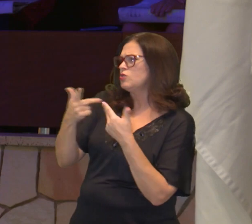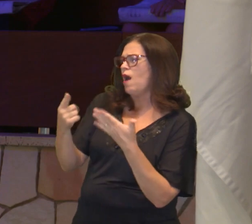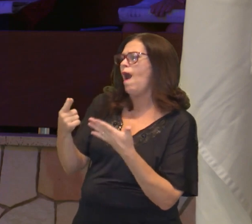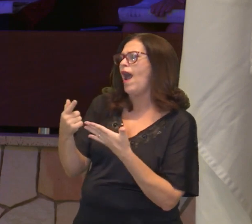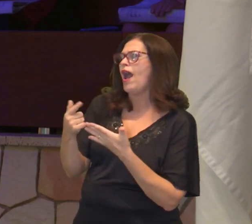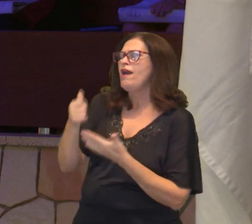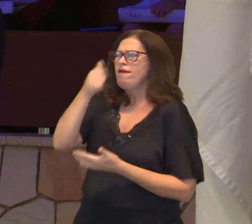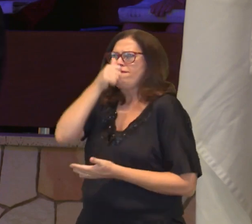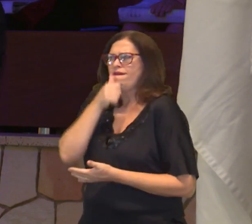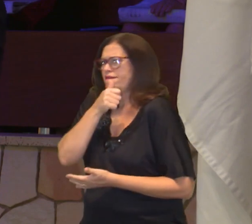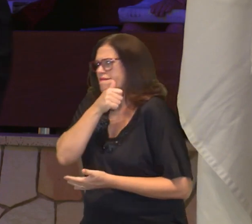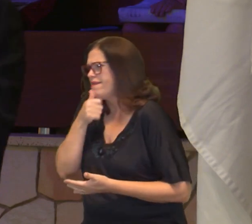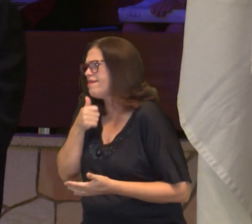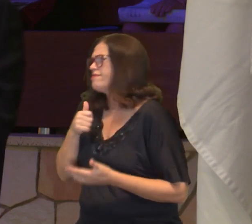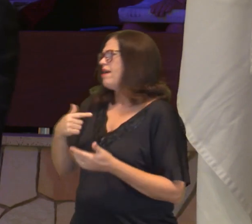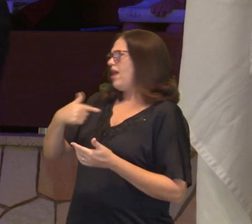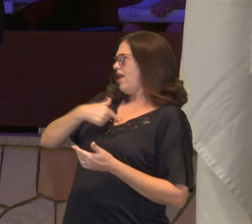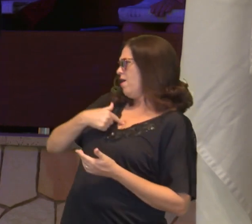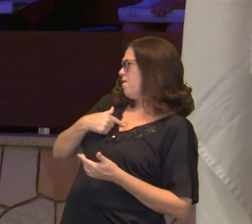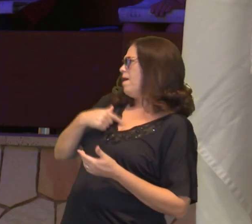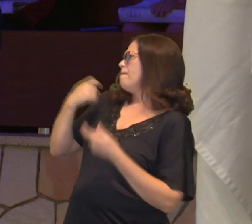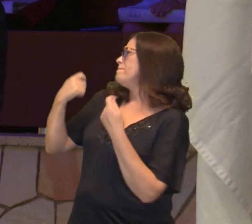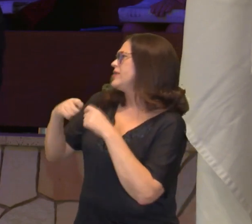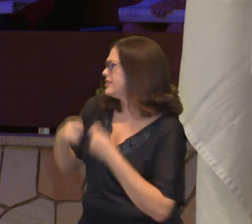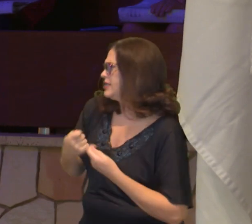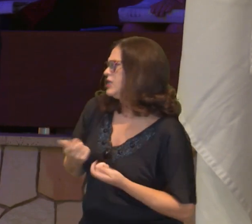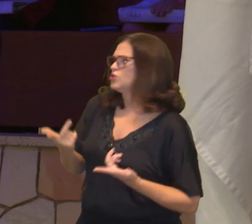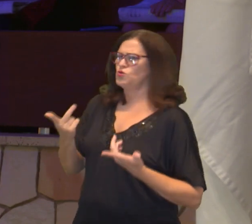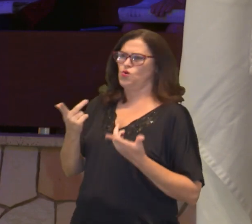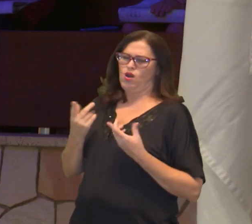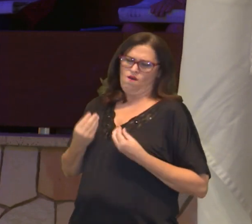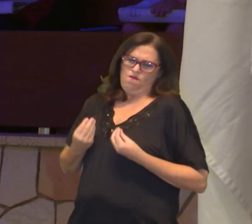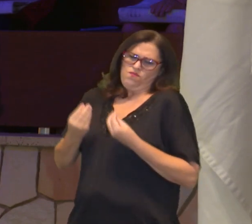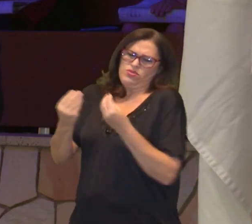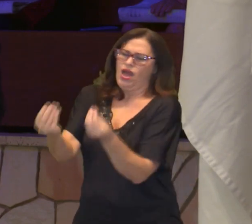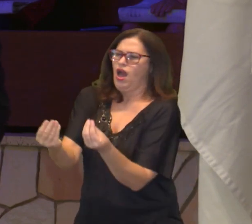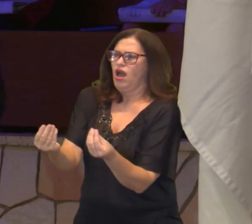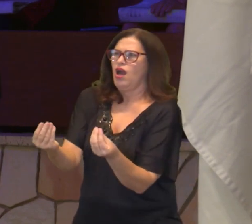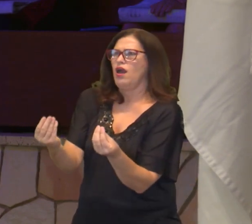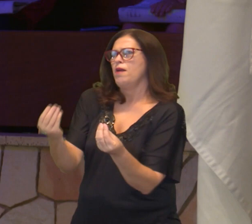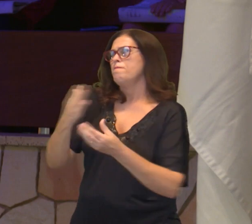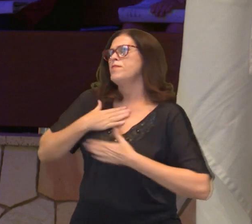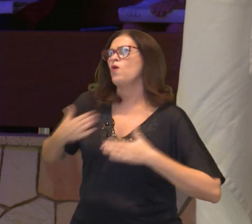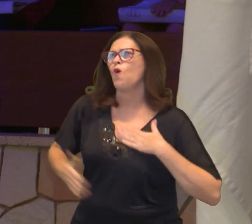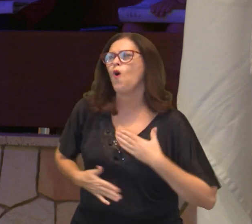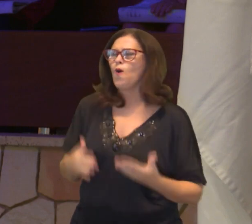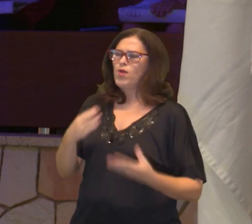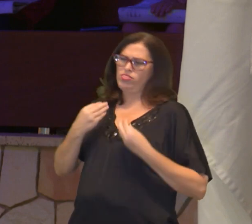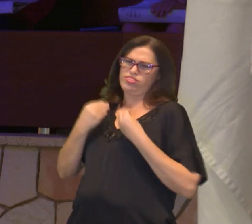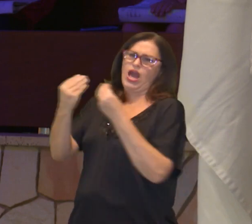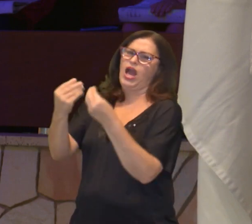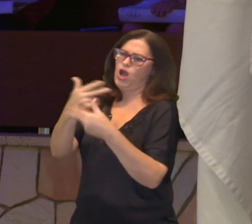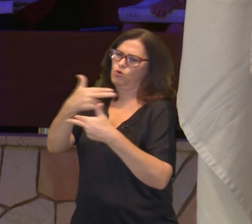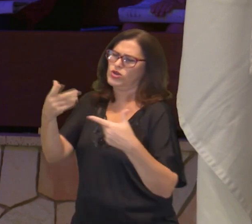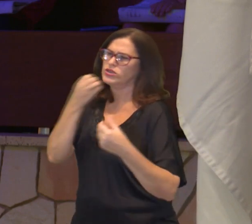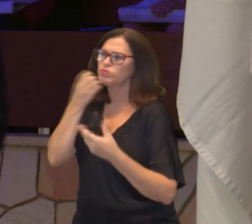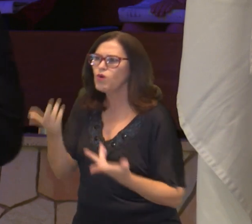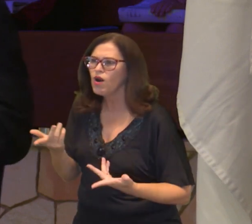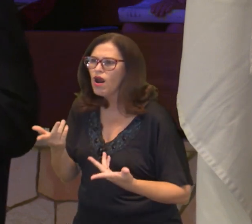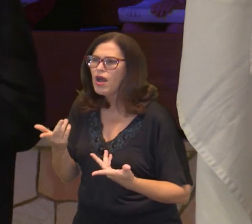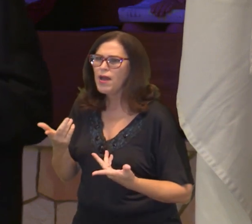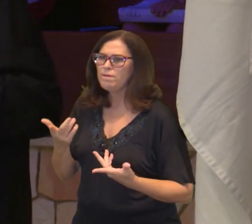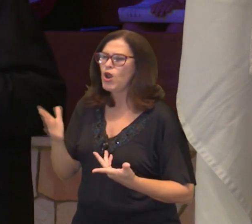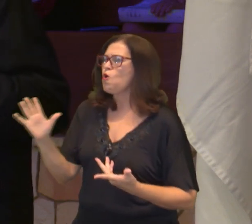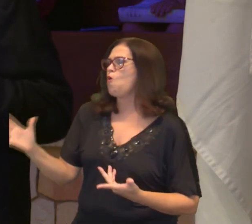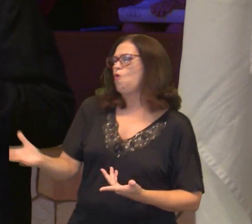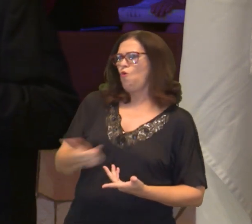E nós podemos crer em Jesus e descansar em Jesus para a nossa salvação. A salvação